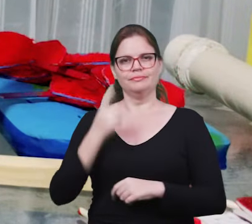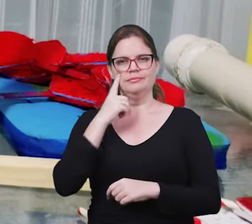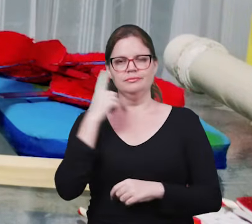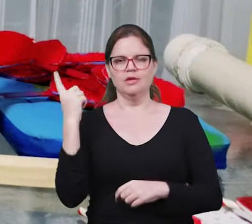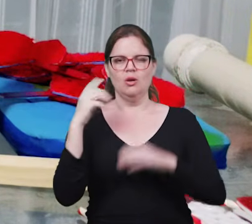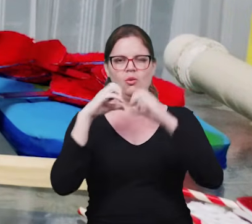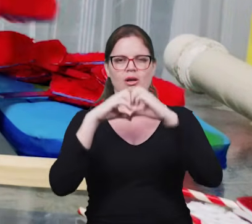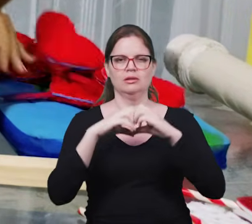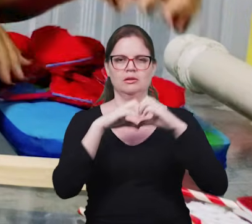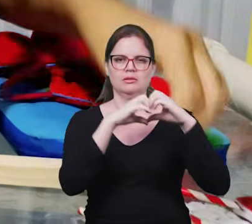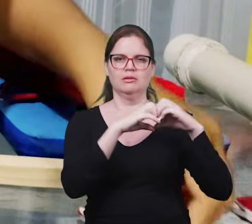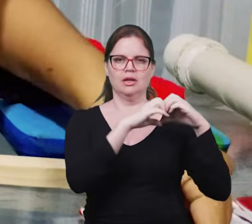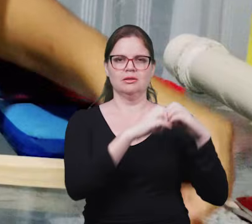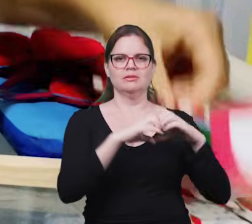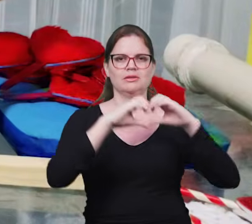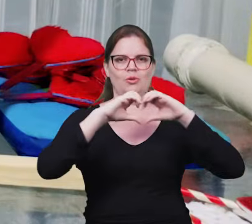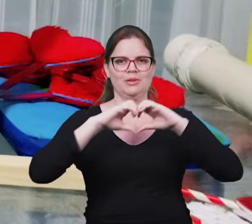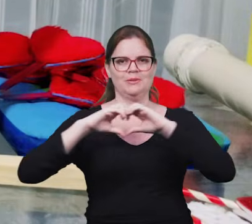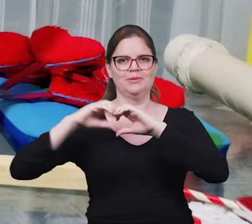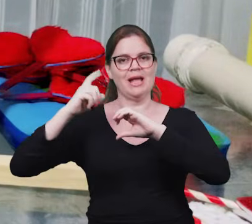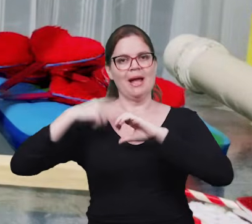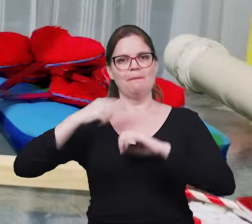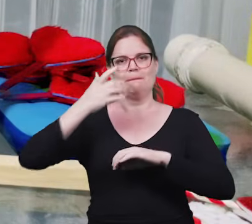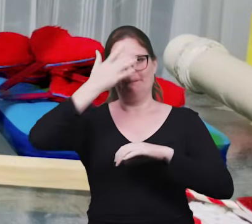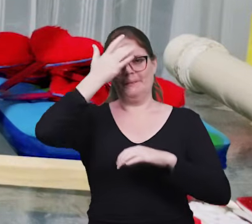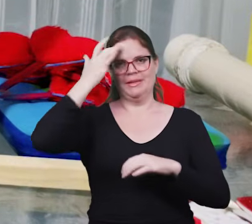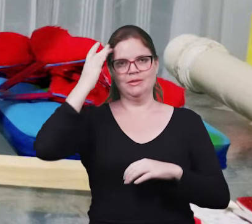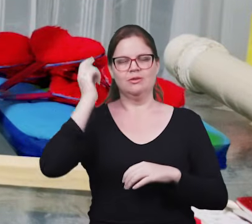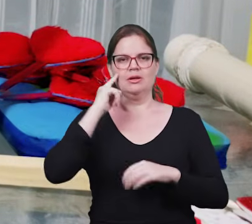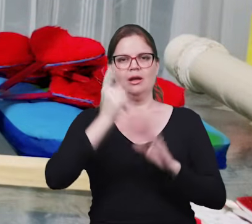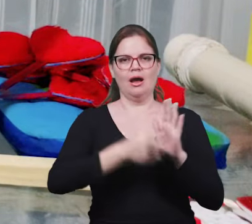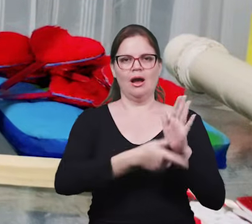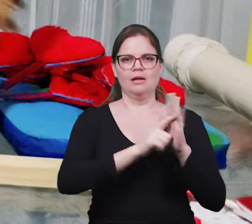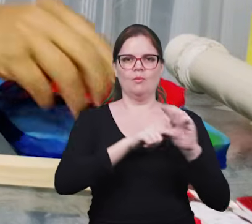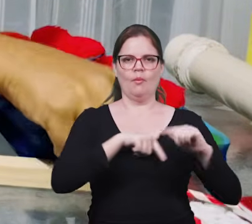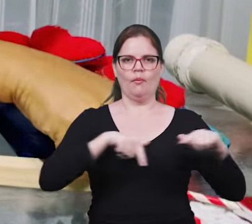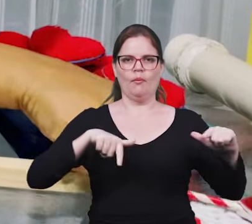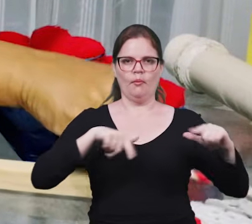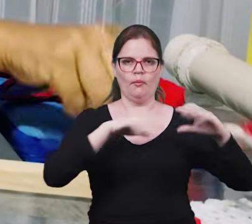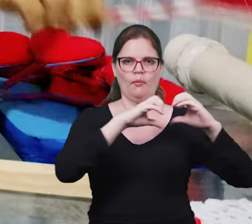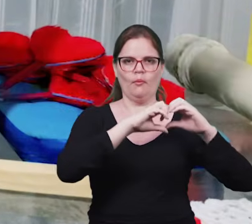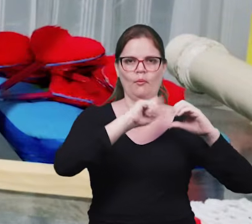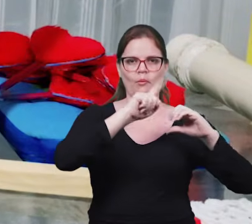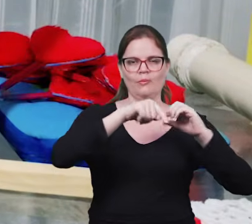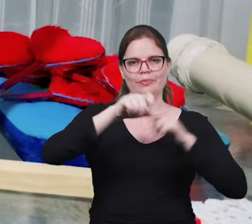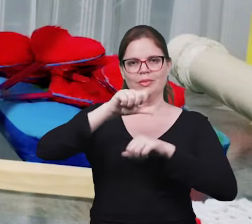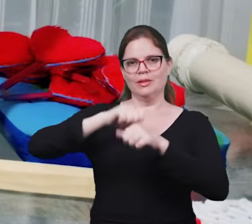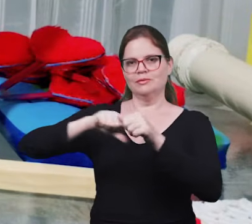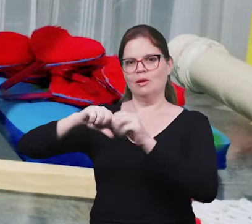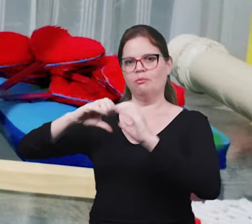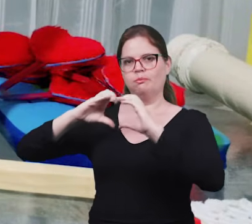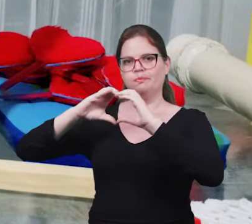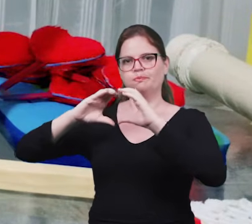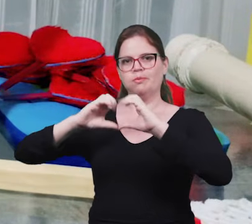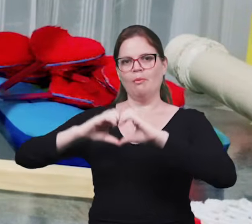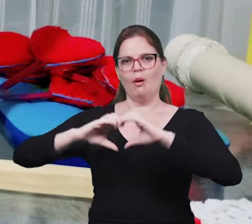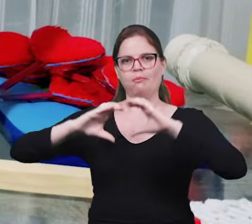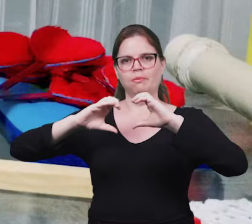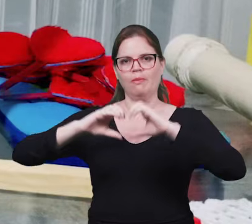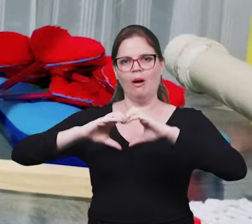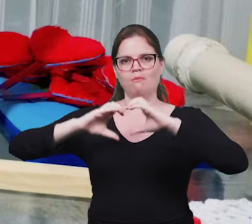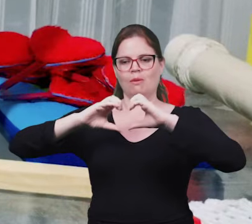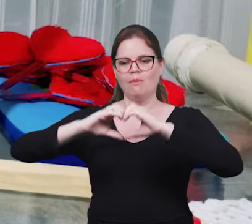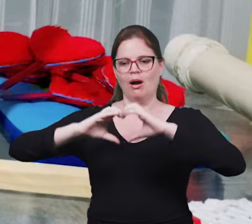das pessoas, né? Eles estavam provavelmente com o coração vazio e de repente, ó, o Senhor preencheu os seus